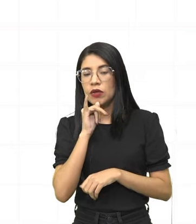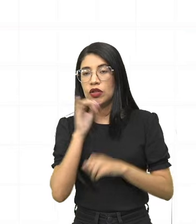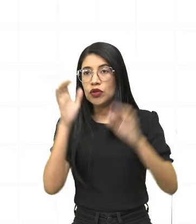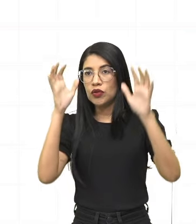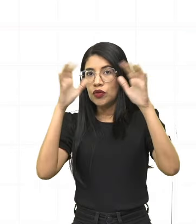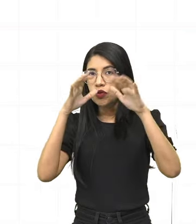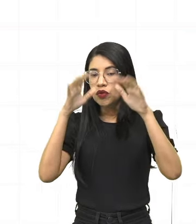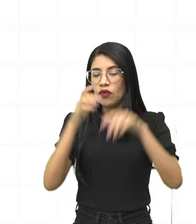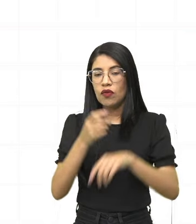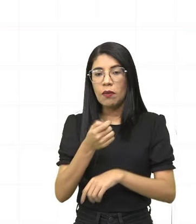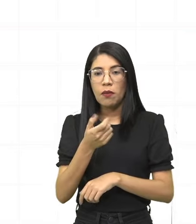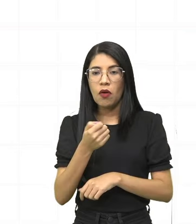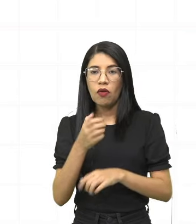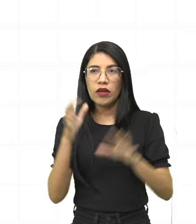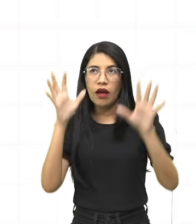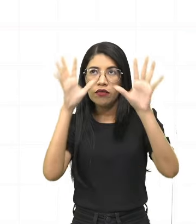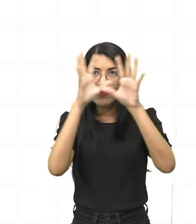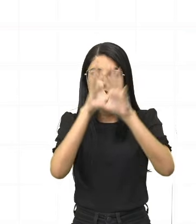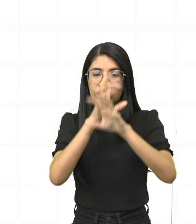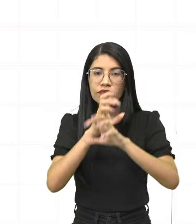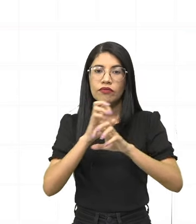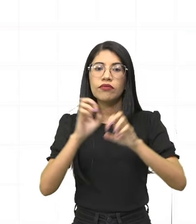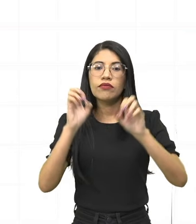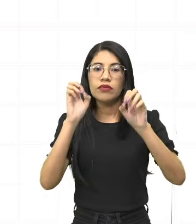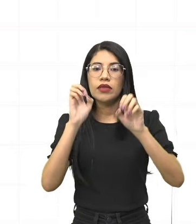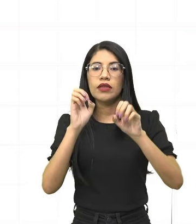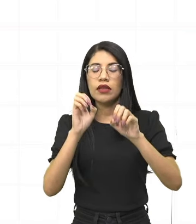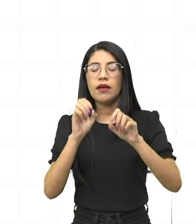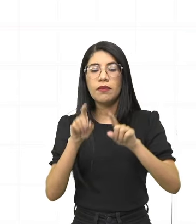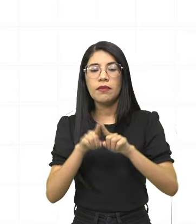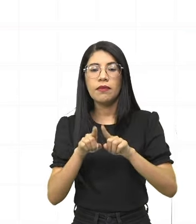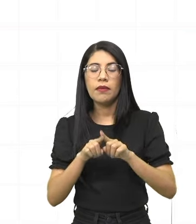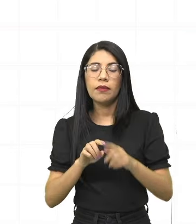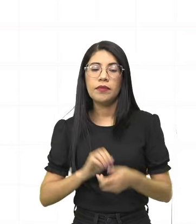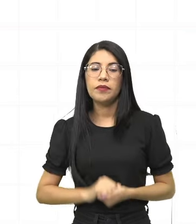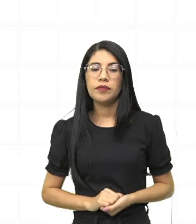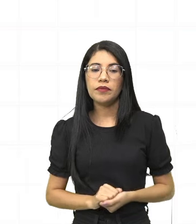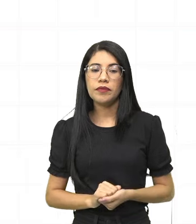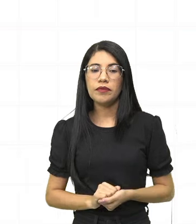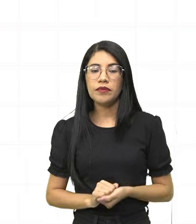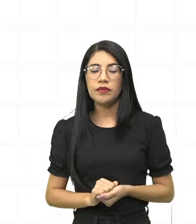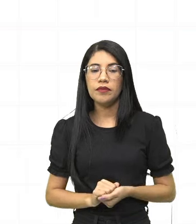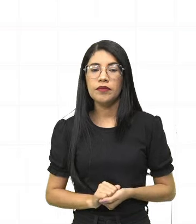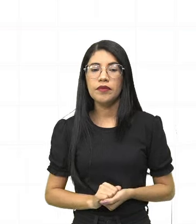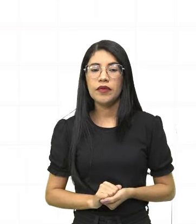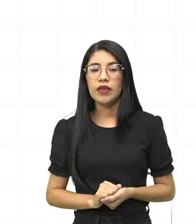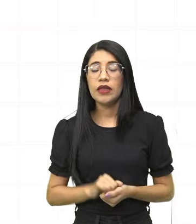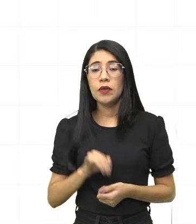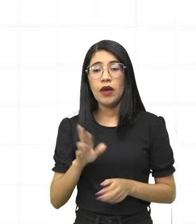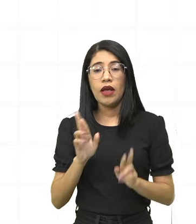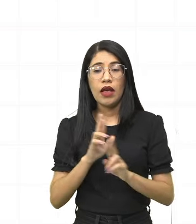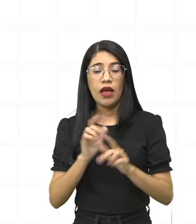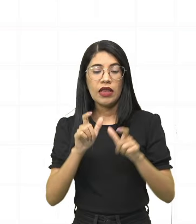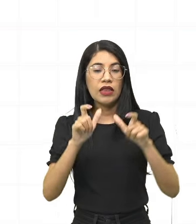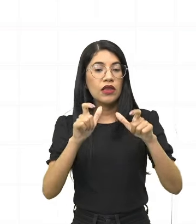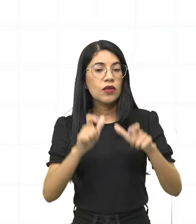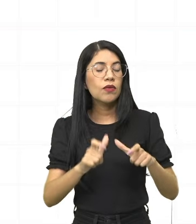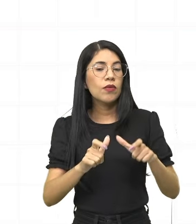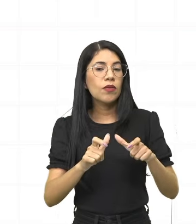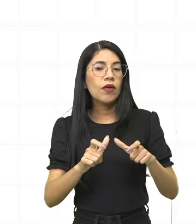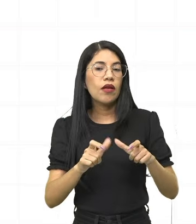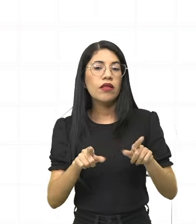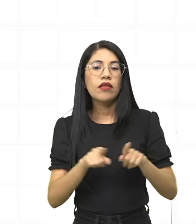chuvas, onde a maior parte do tempo ele vai ficar nublado, né? Então, com relação à localização